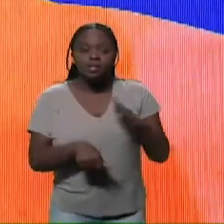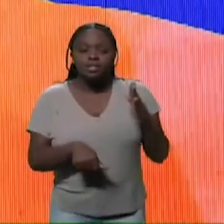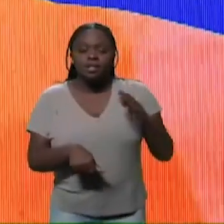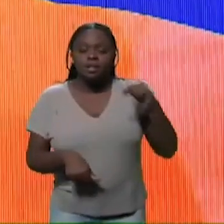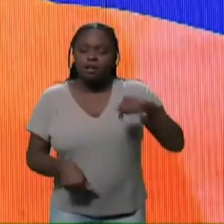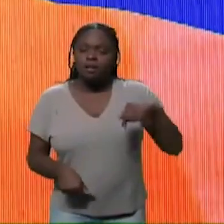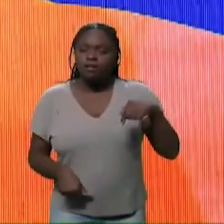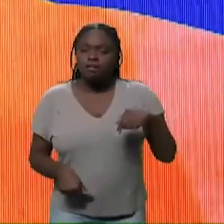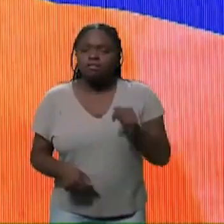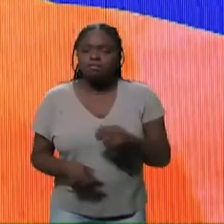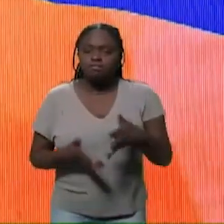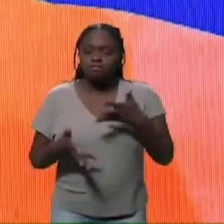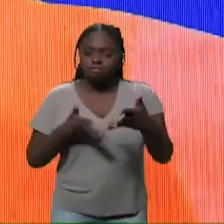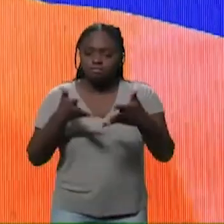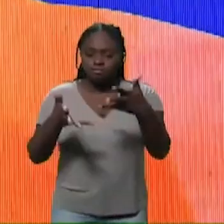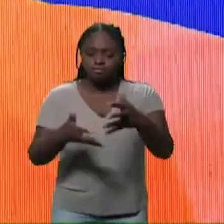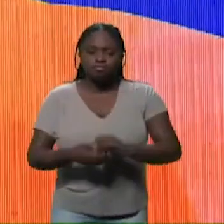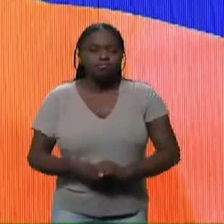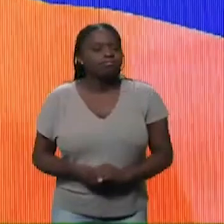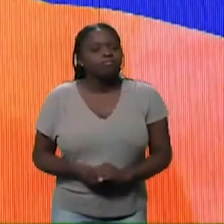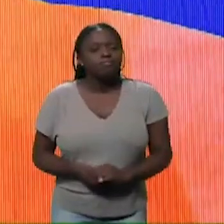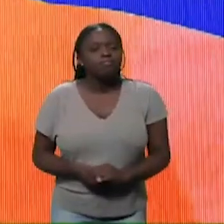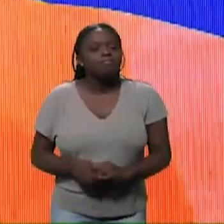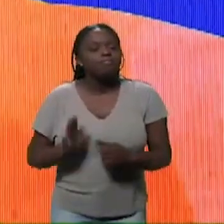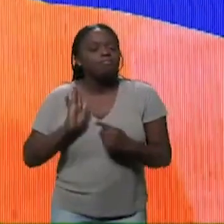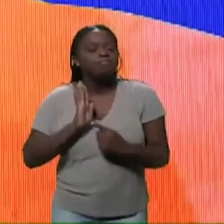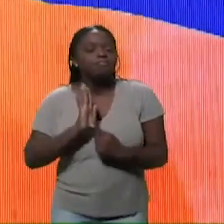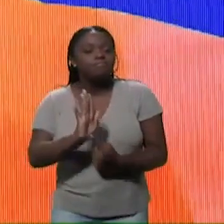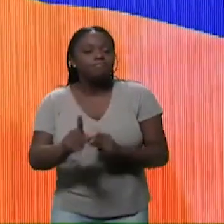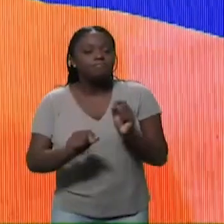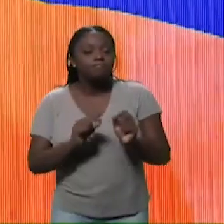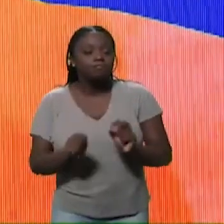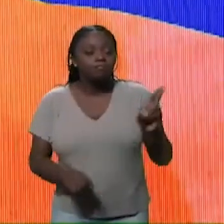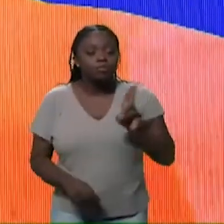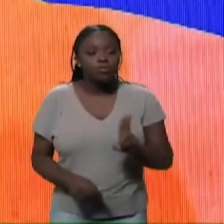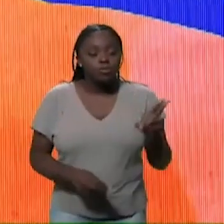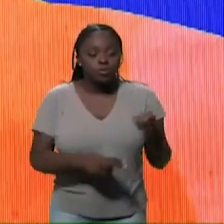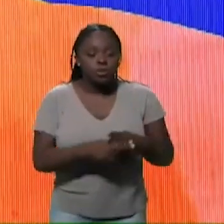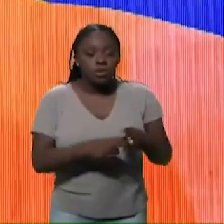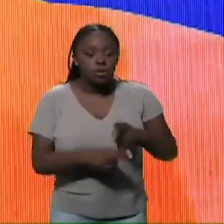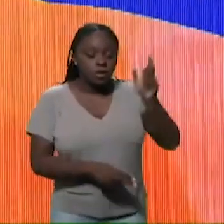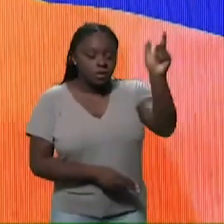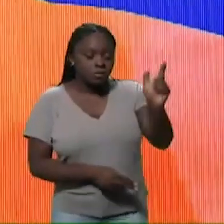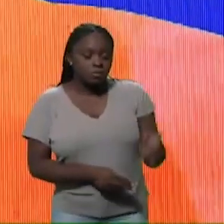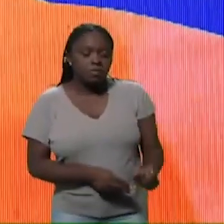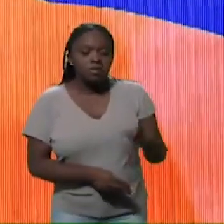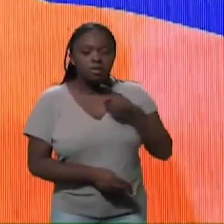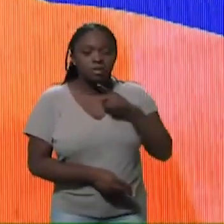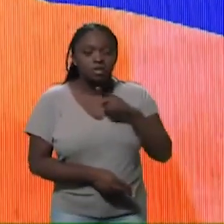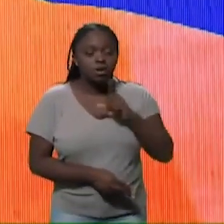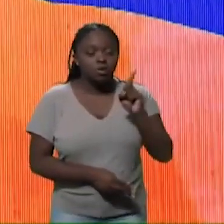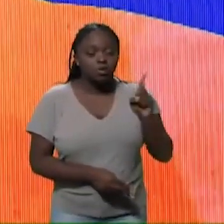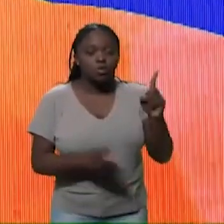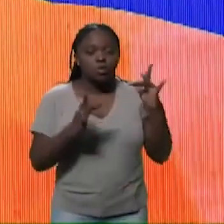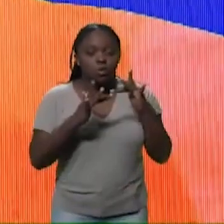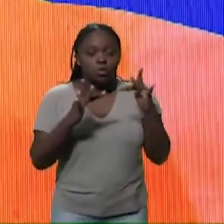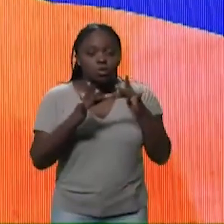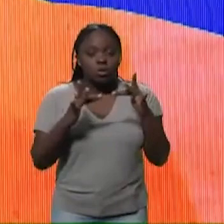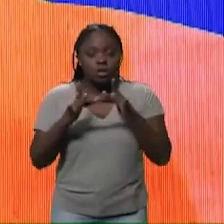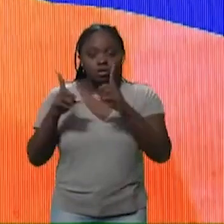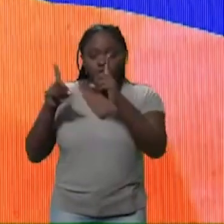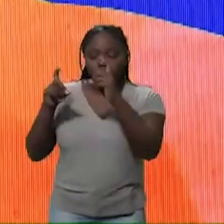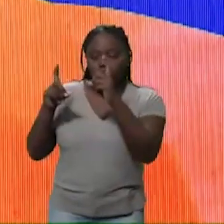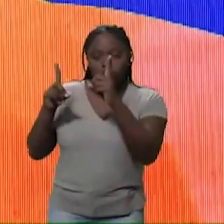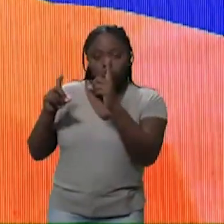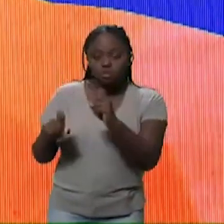aqui nesse púlpito ele falou sobre isso. Foi considerado como usuário de pornografia alguém que tem pelo menos um contato com imagem de nudez